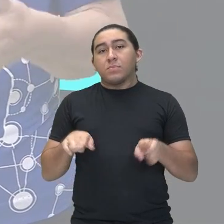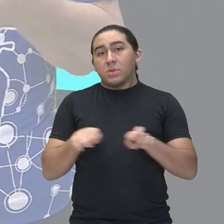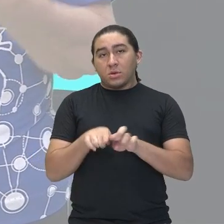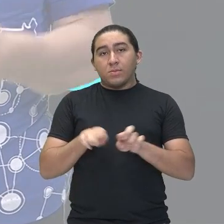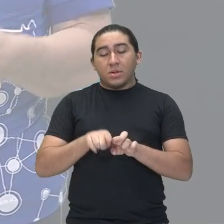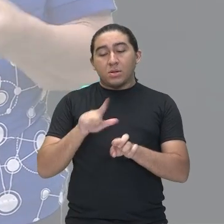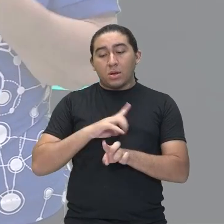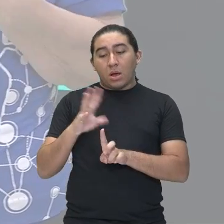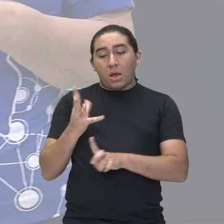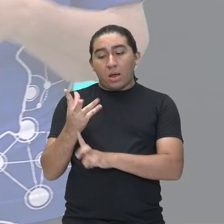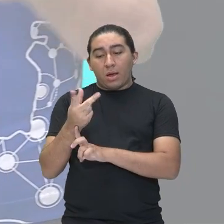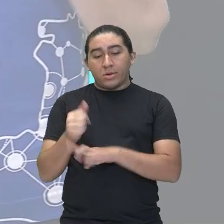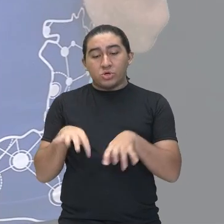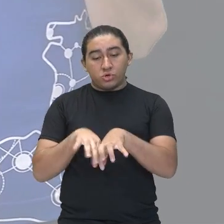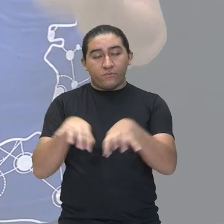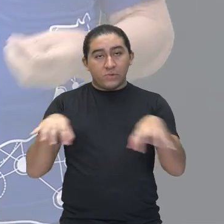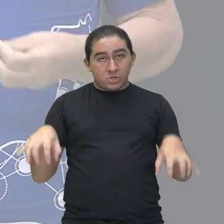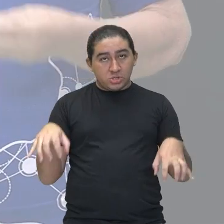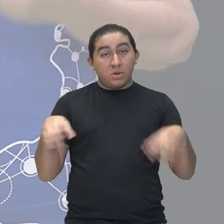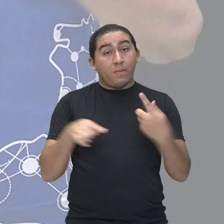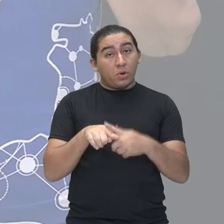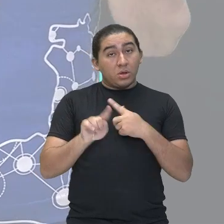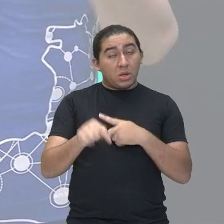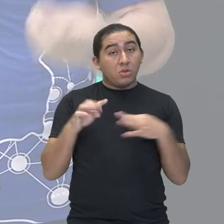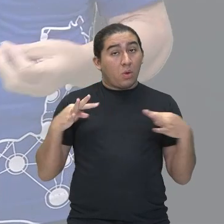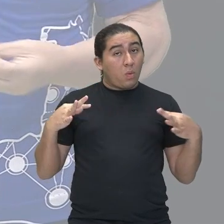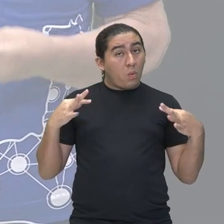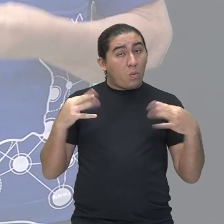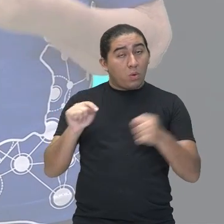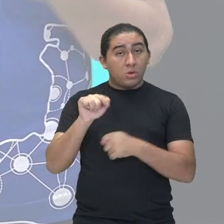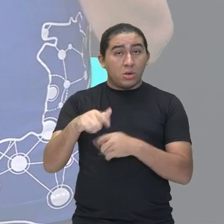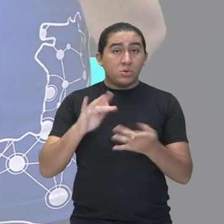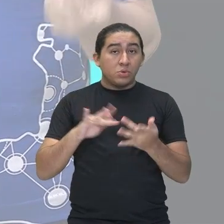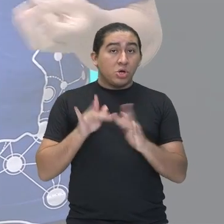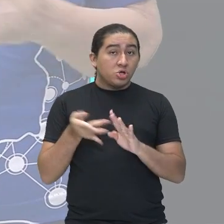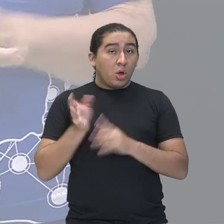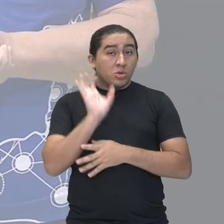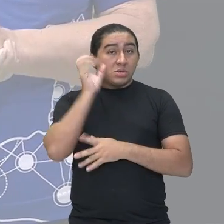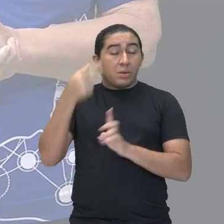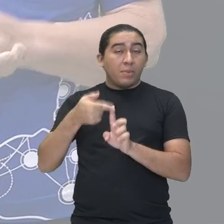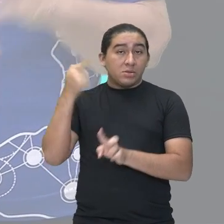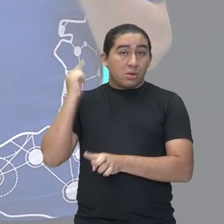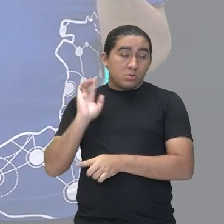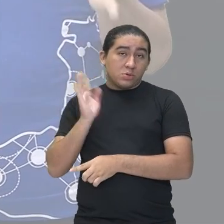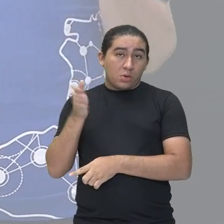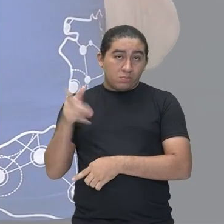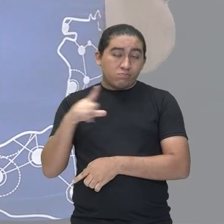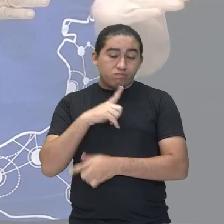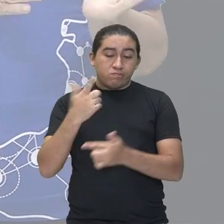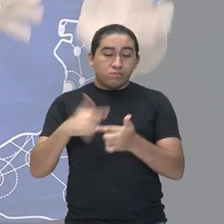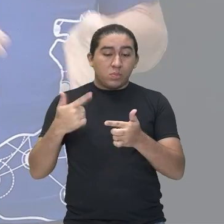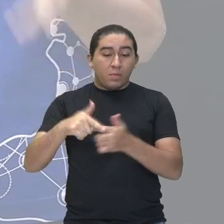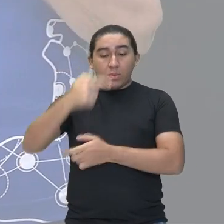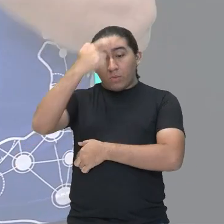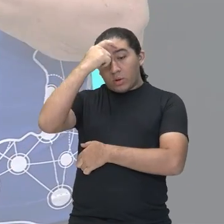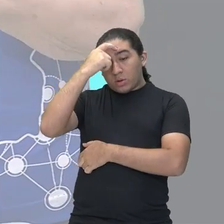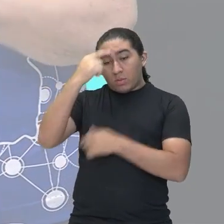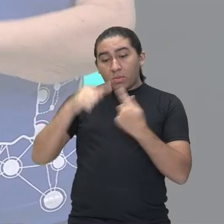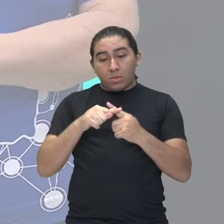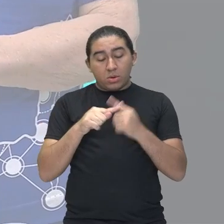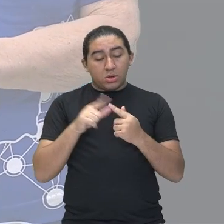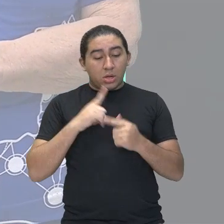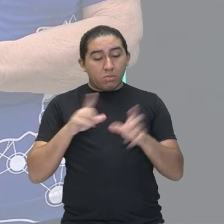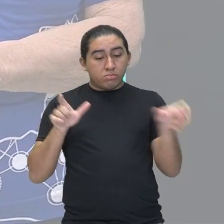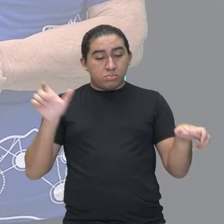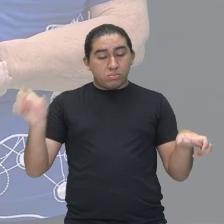é justamente por conta dessa angústia, desse conflito existencial, por conta do teocentrismo e